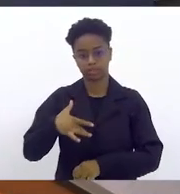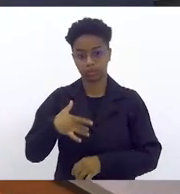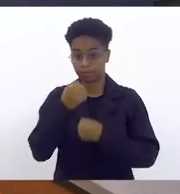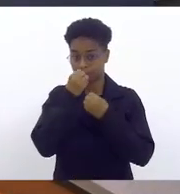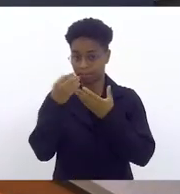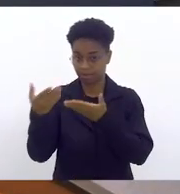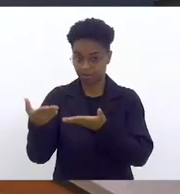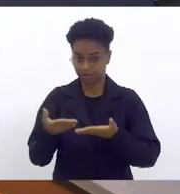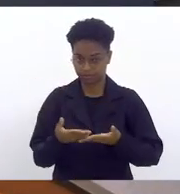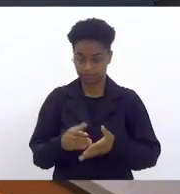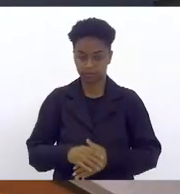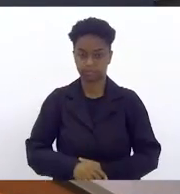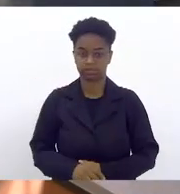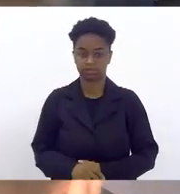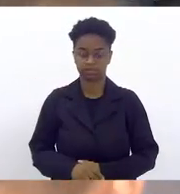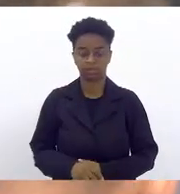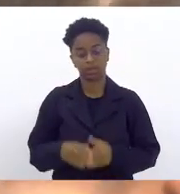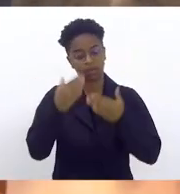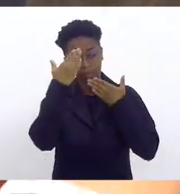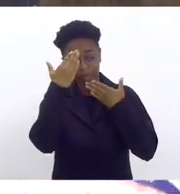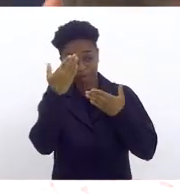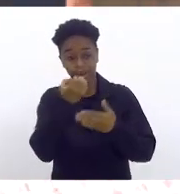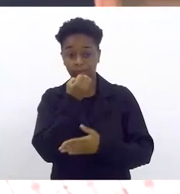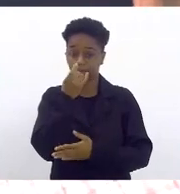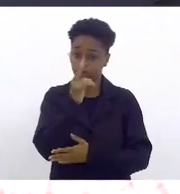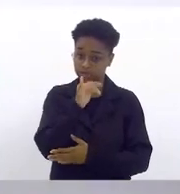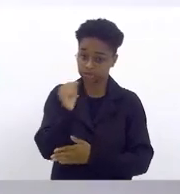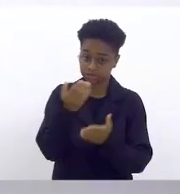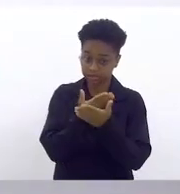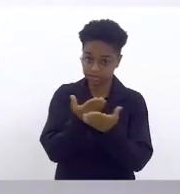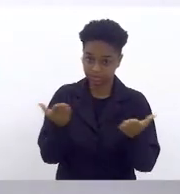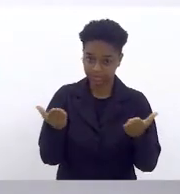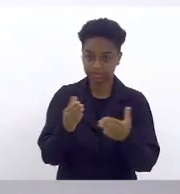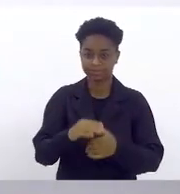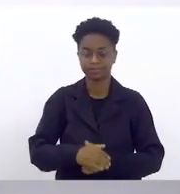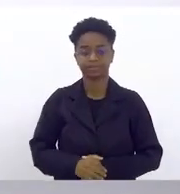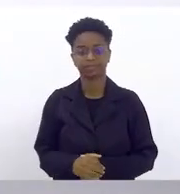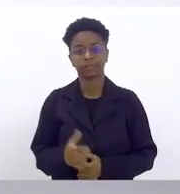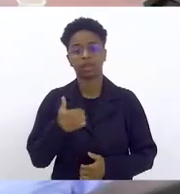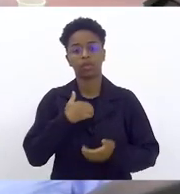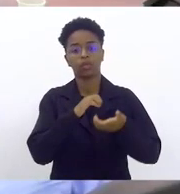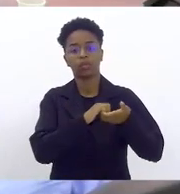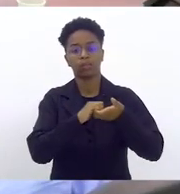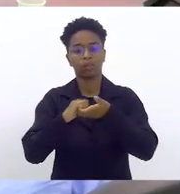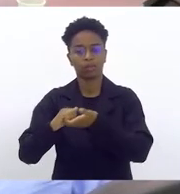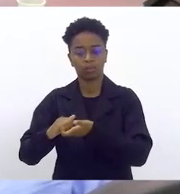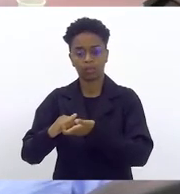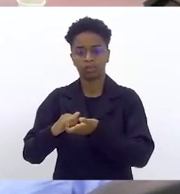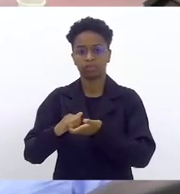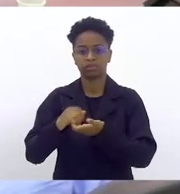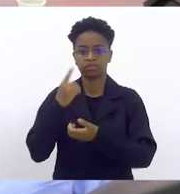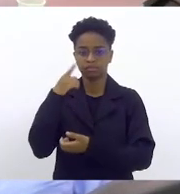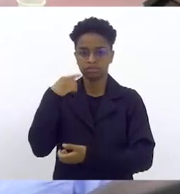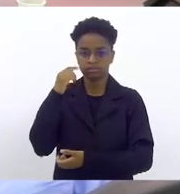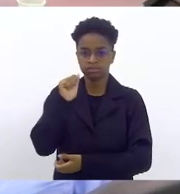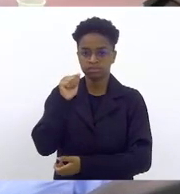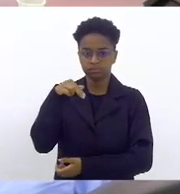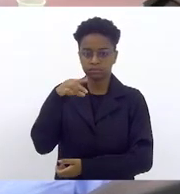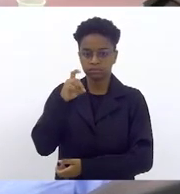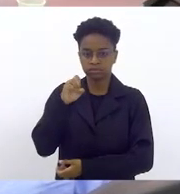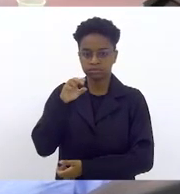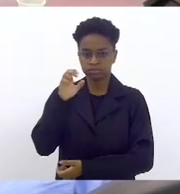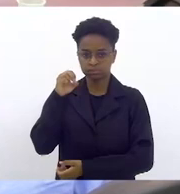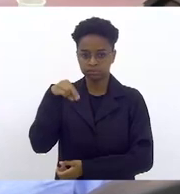vindo Muito obrigado muito bom dia a todos eu cumprimento o deputado Anderson